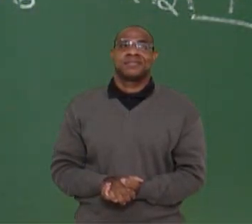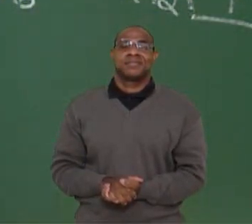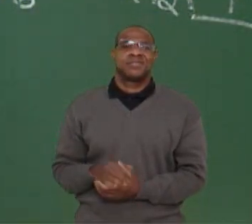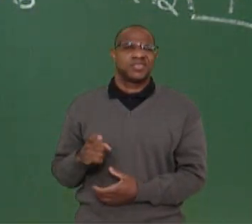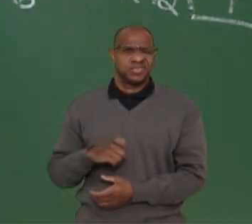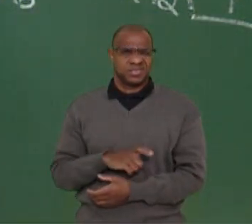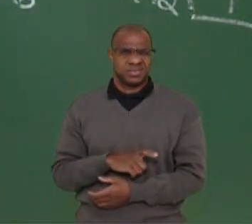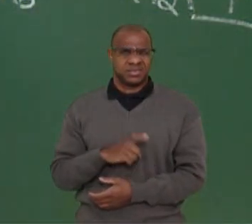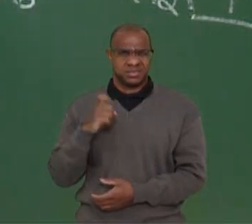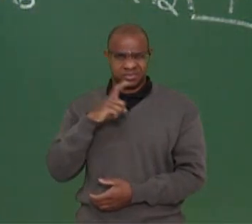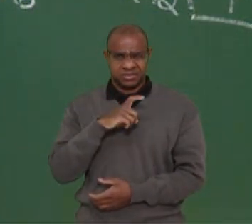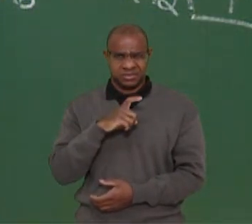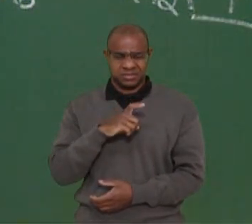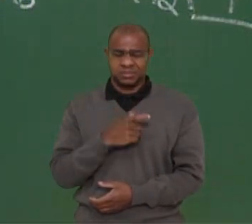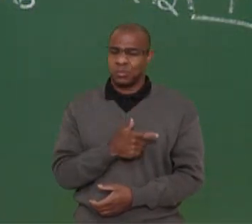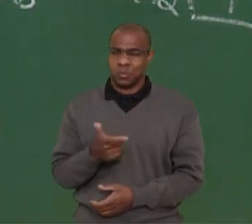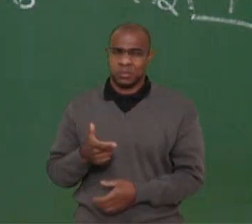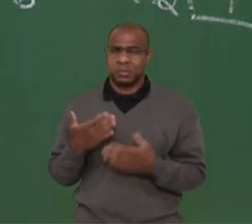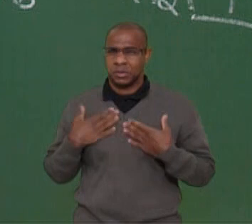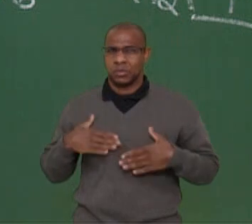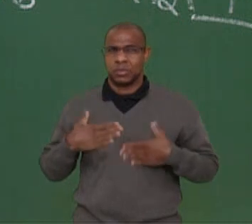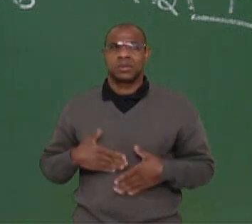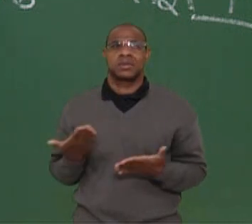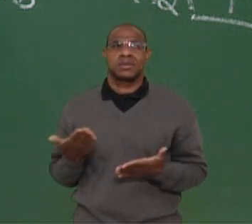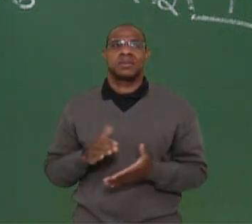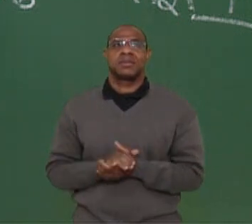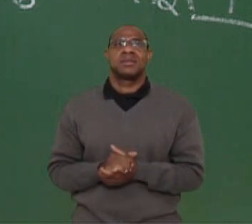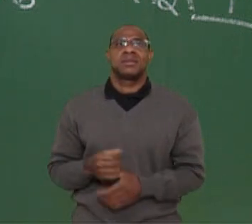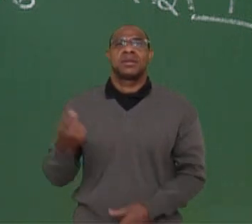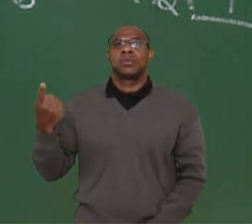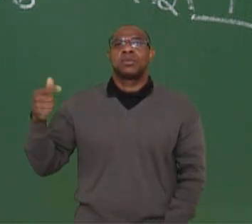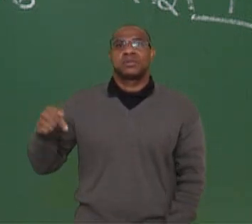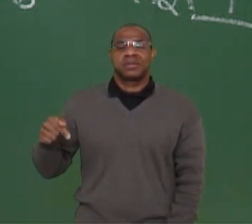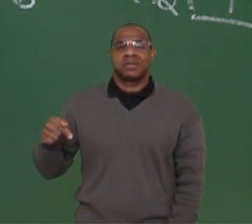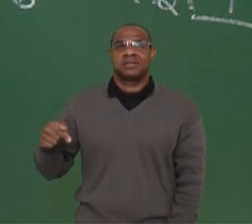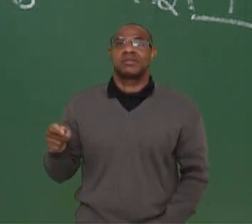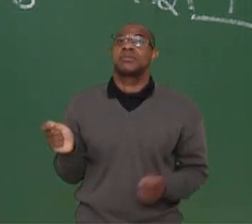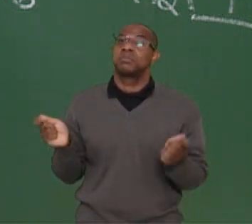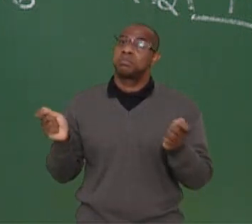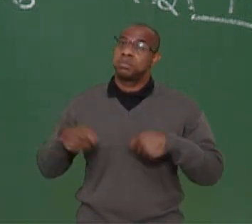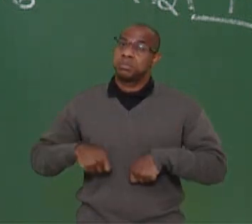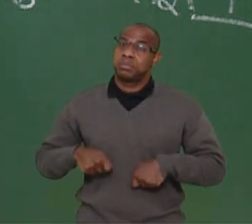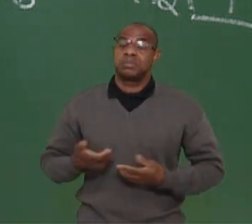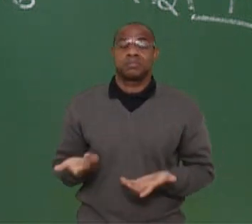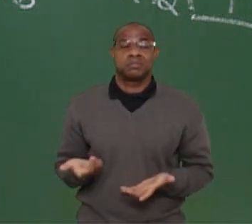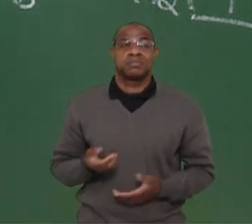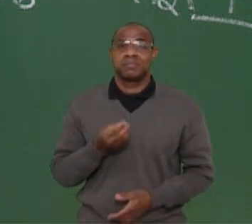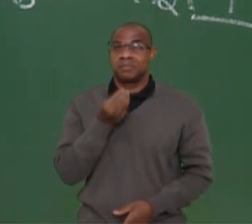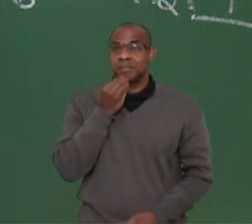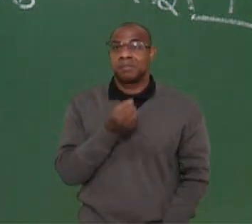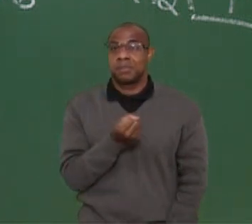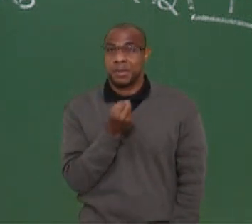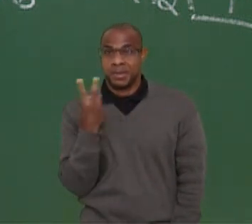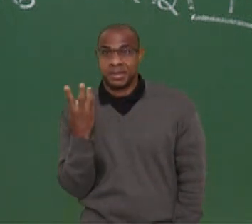Difícil? Não, né? Bem tranquilo, né? Dá 1/7 de probabilidade. Outra maneira de você fazer é o seguinte.